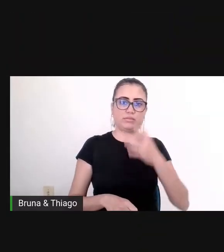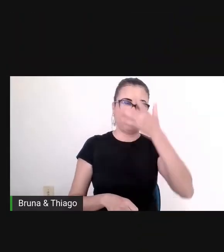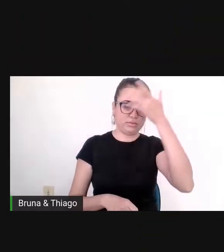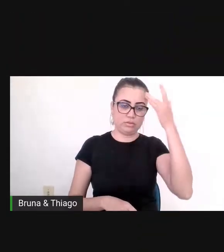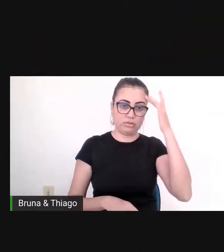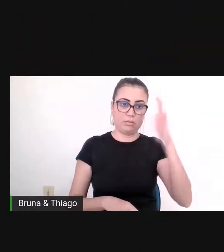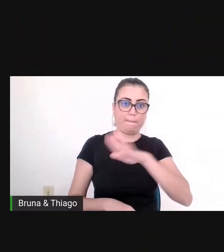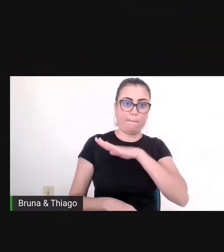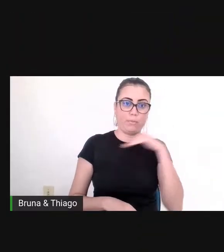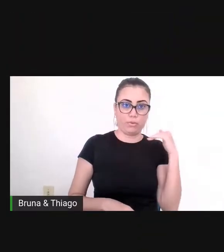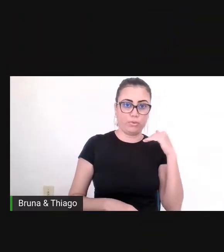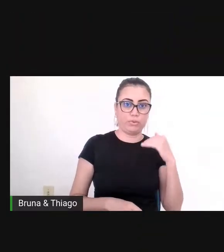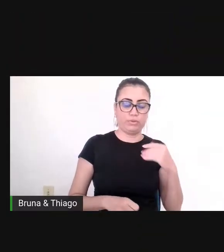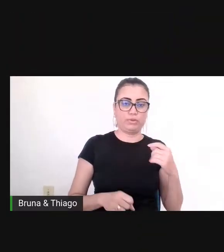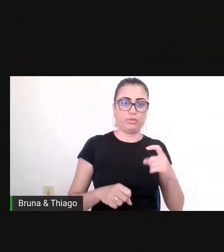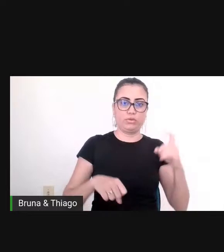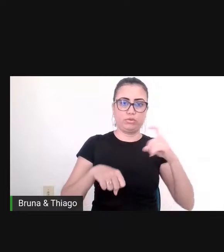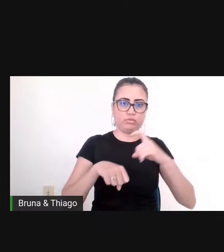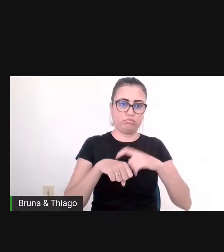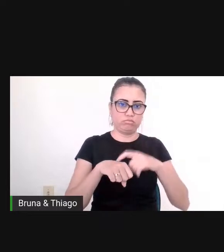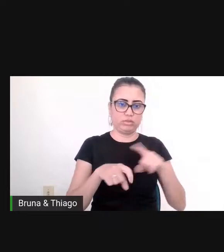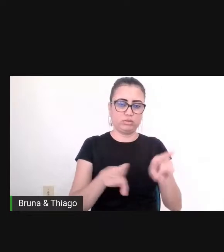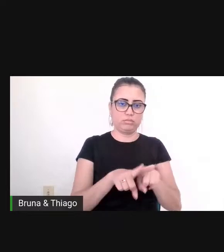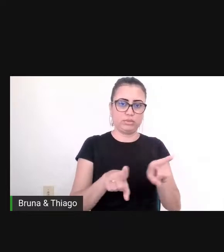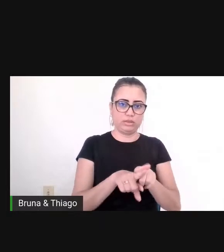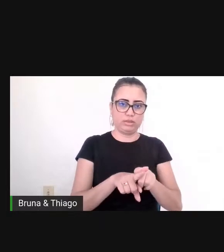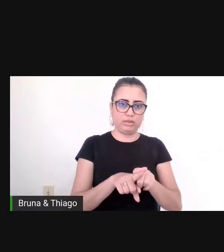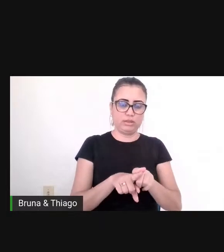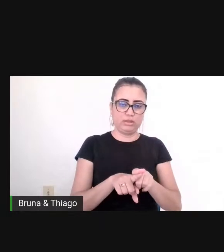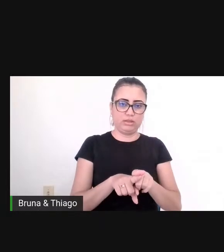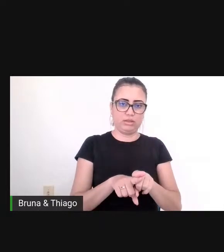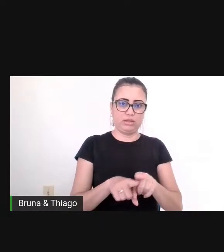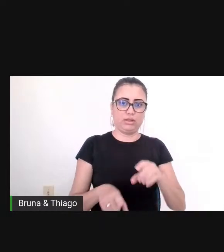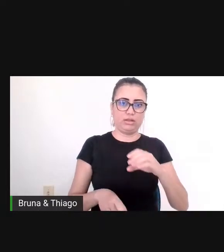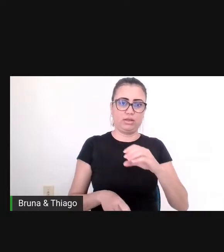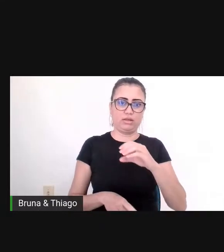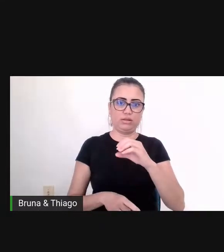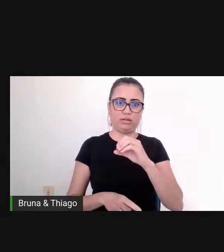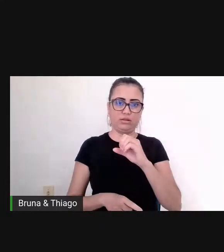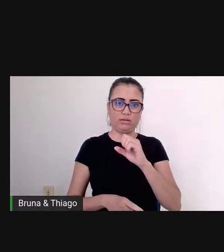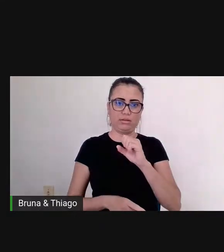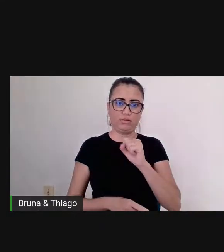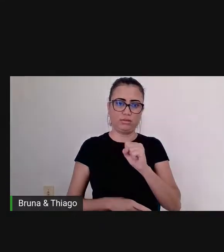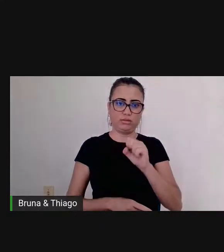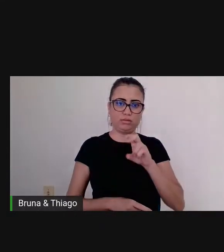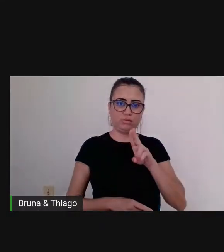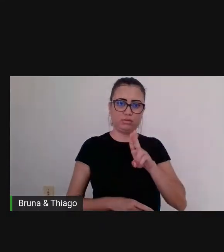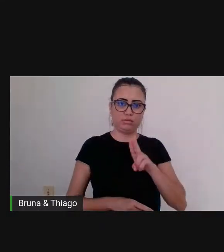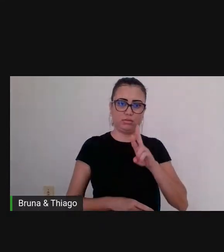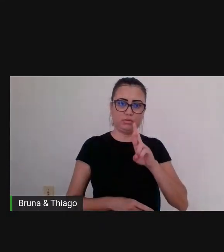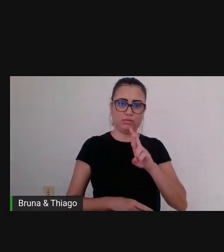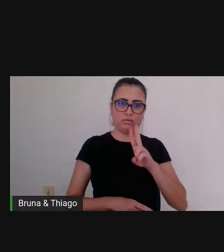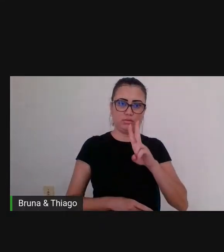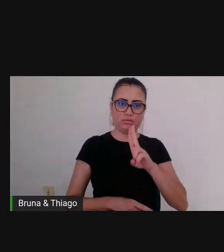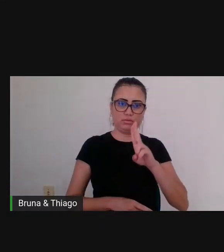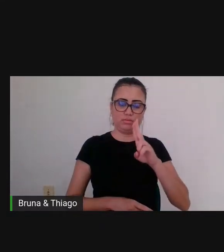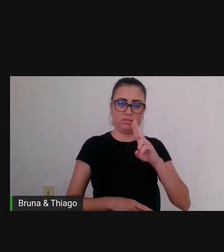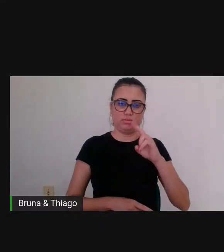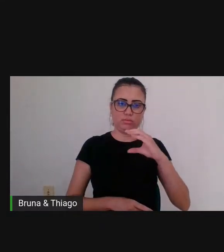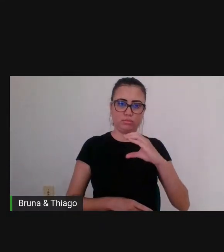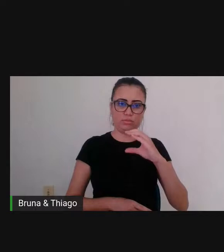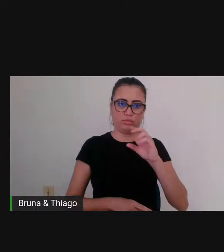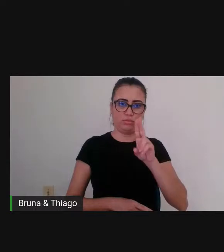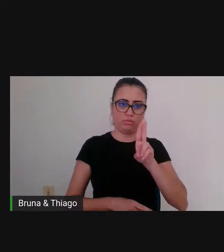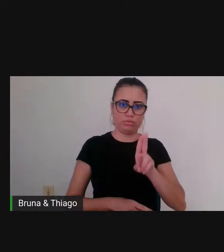Brasil. Aqui é surucucu, pico de jaca, aláxes e, claro, né, não podia faltar aí as cobras corais, como essa